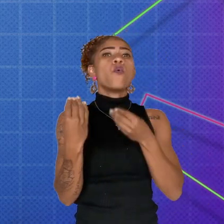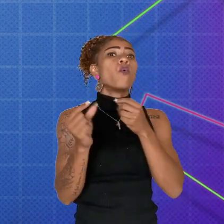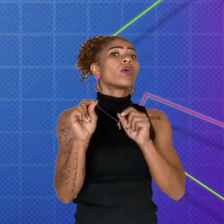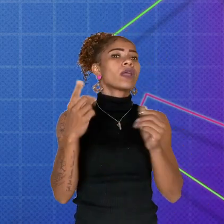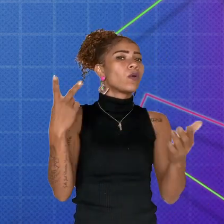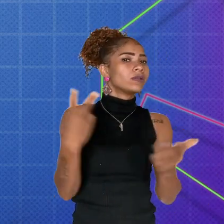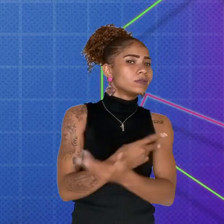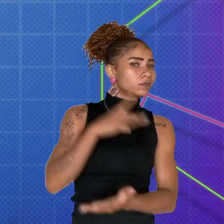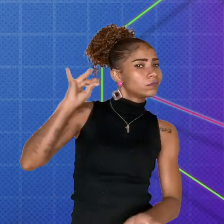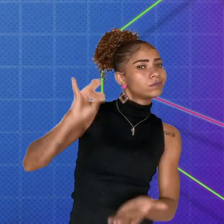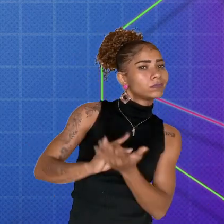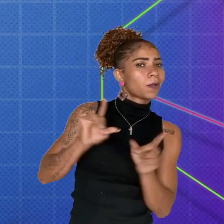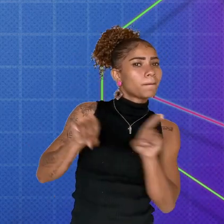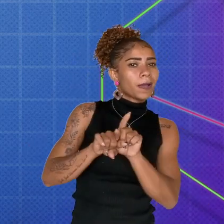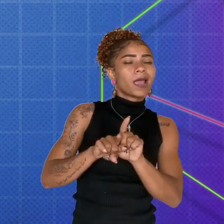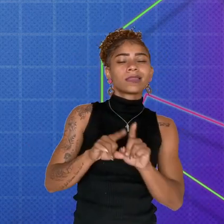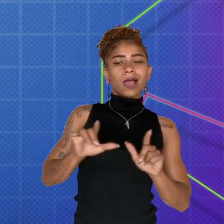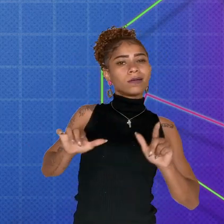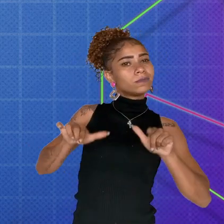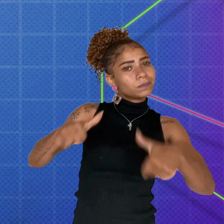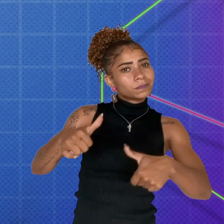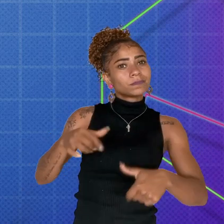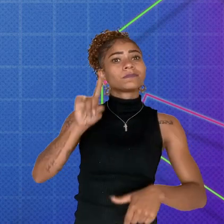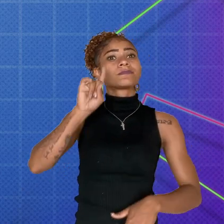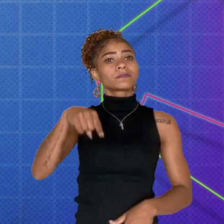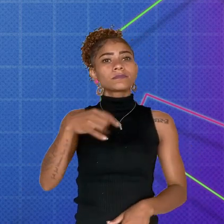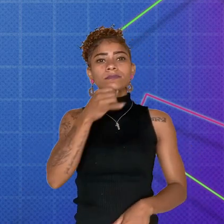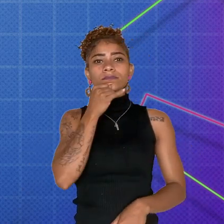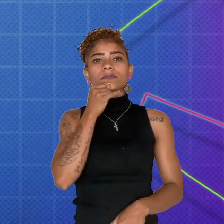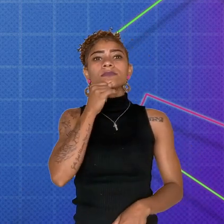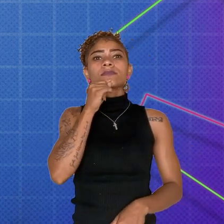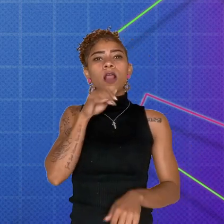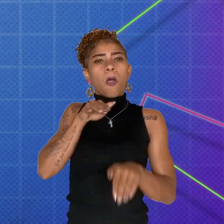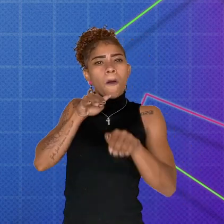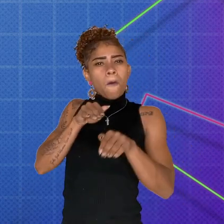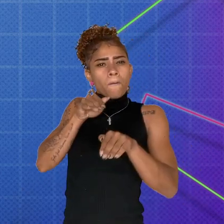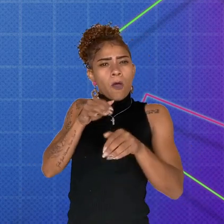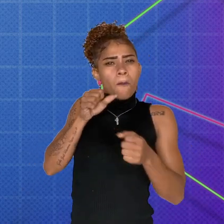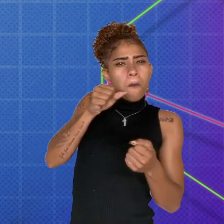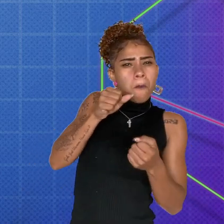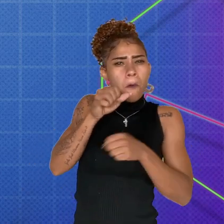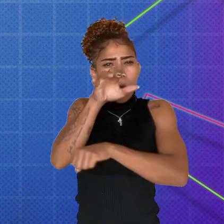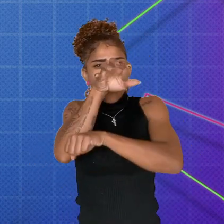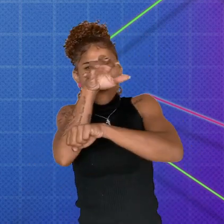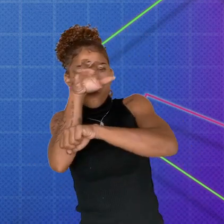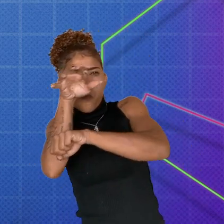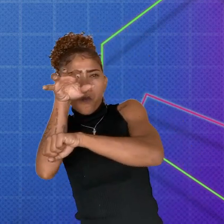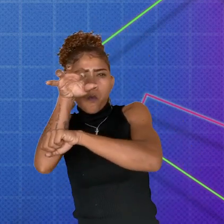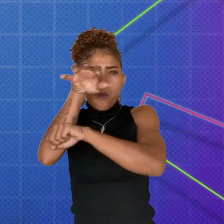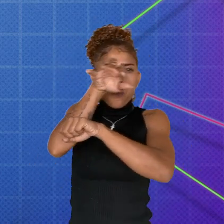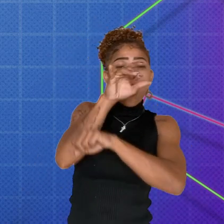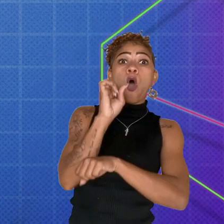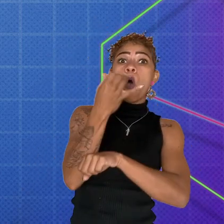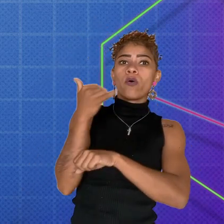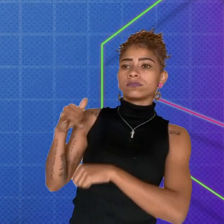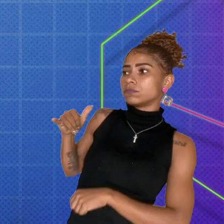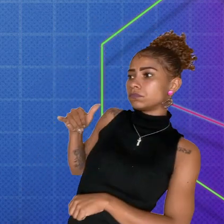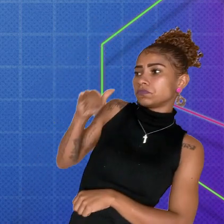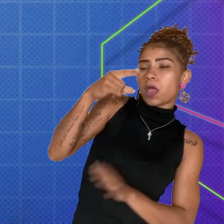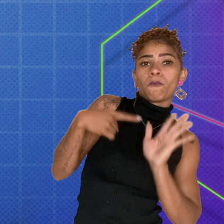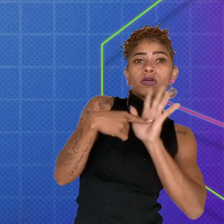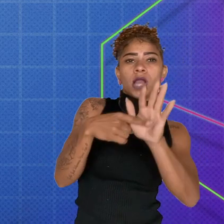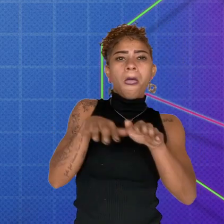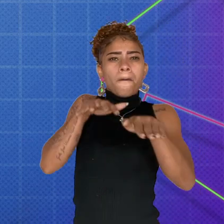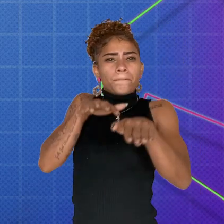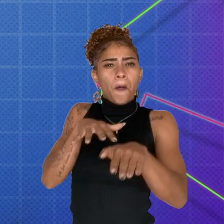magnitude da situação e da intensidade da ação. Os sons de veículos militares, como tanques e aviões, são importantes para indicar o movimento